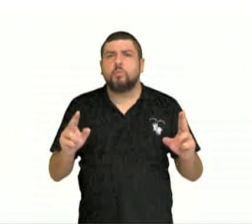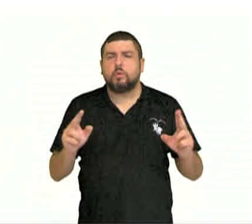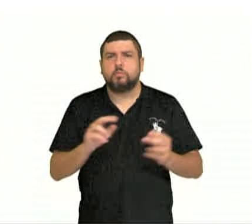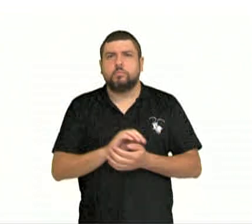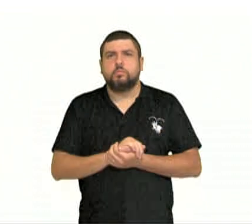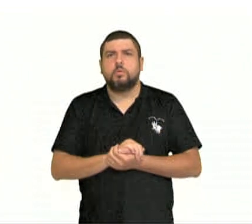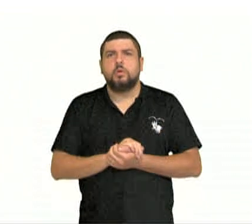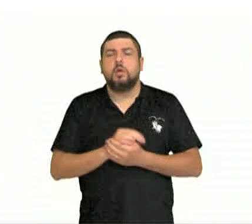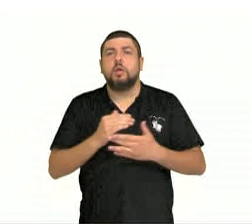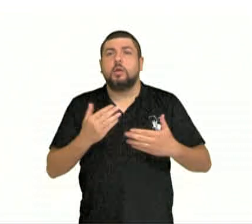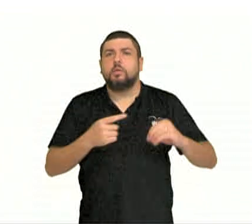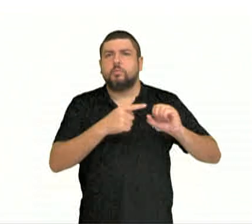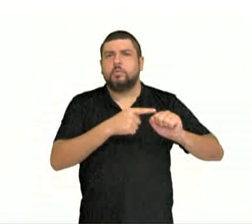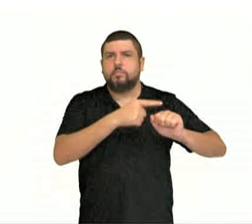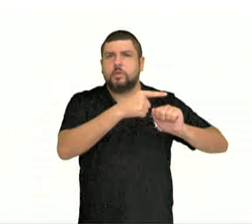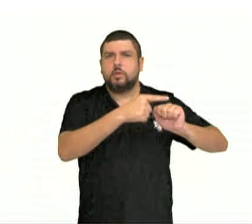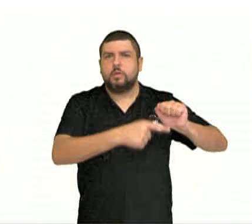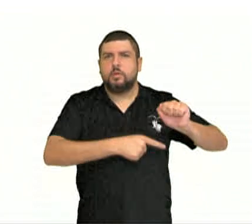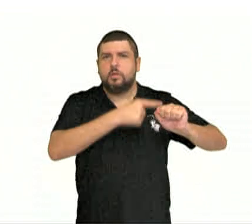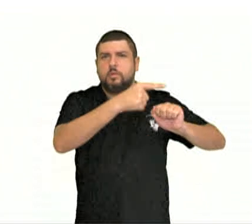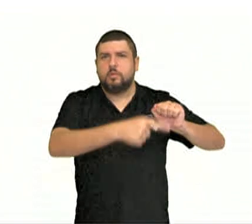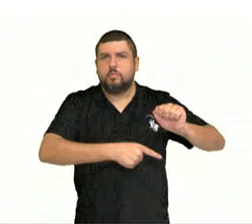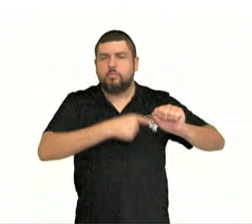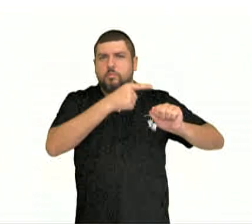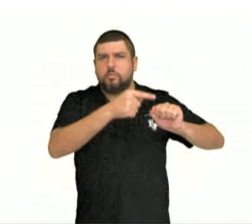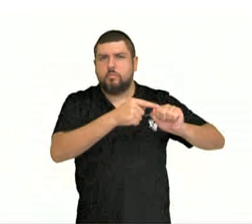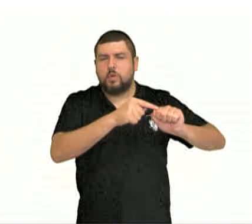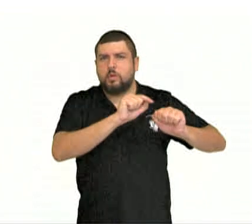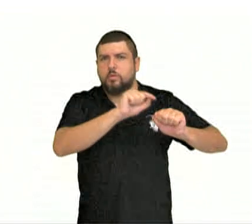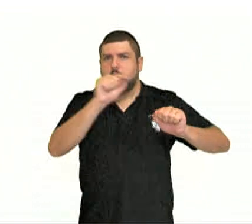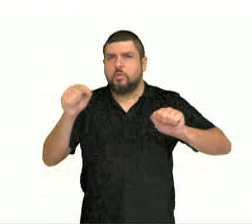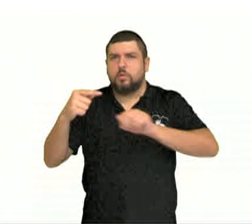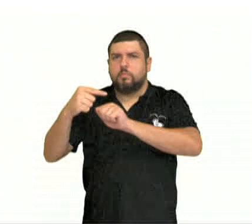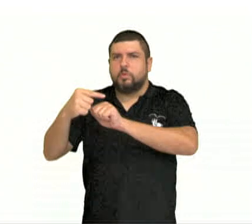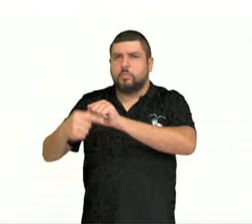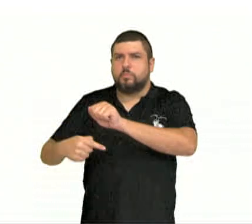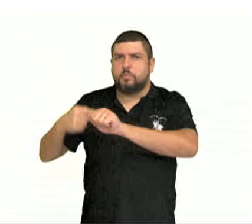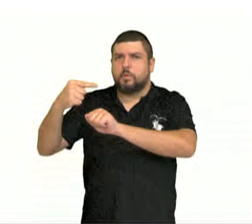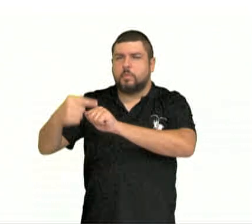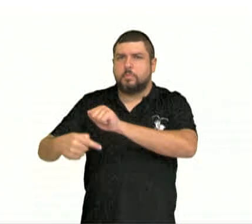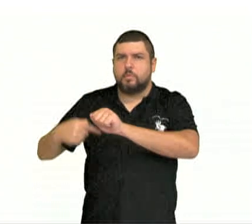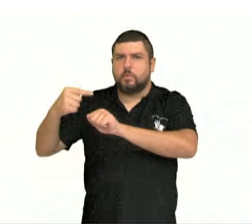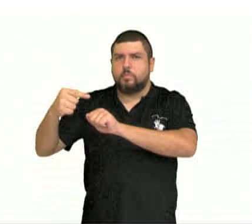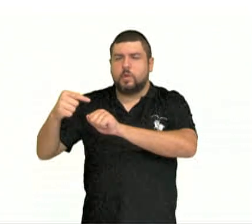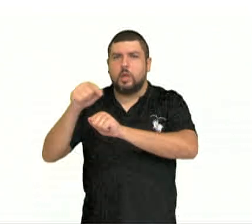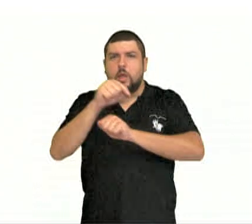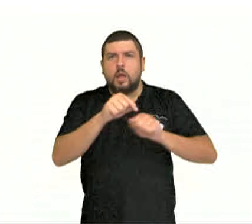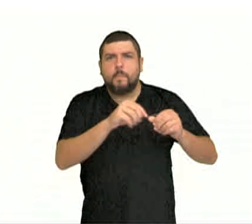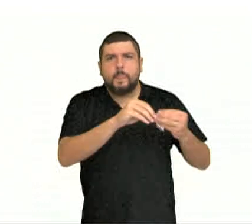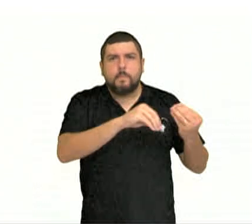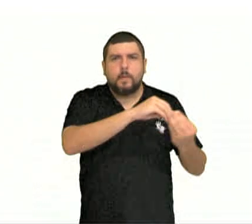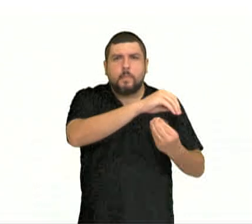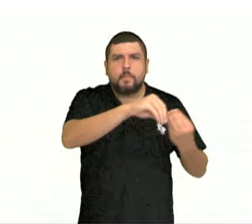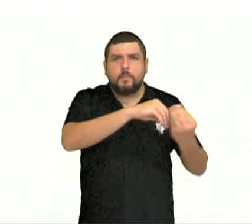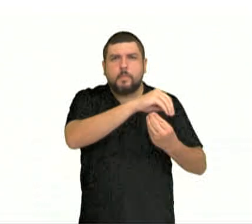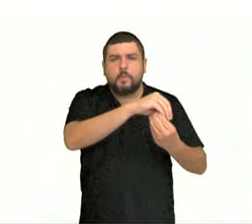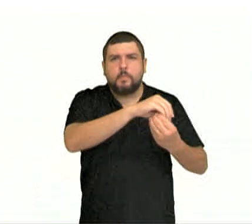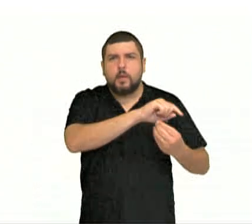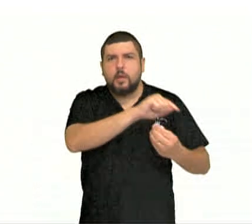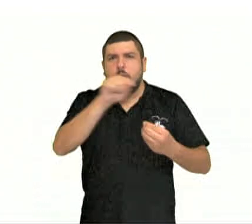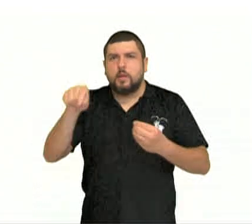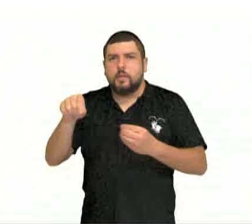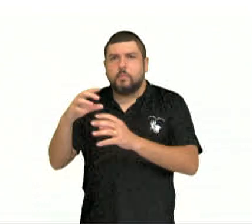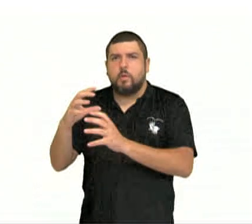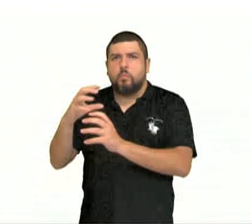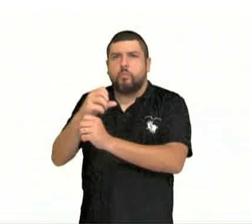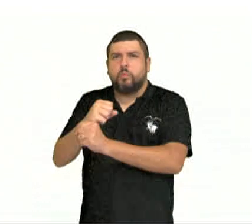dos reagentes deve ser igual ao número de átomos dos produtos.